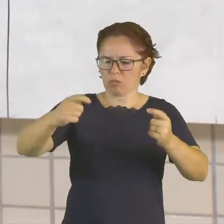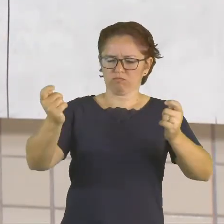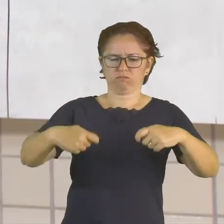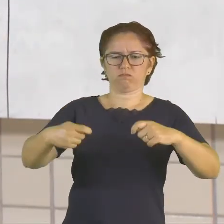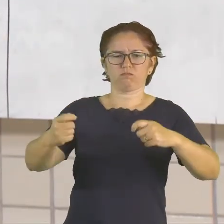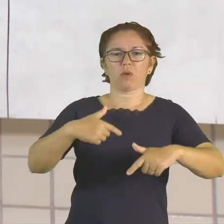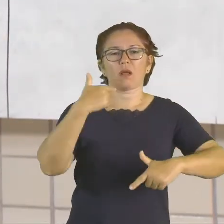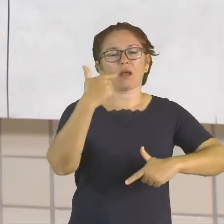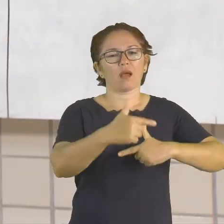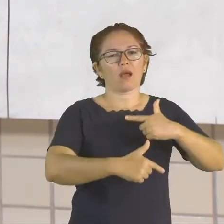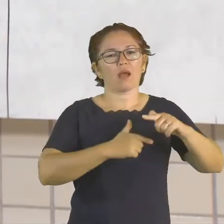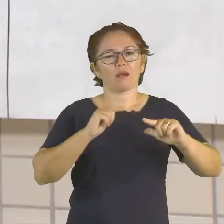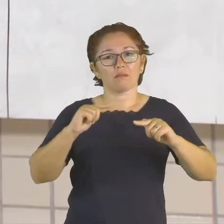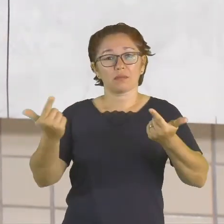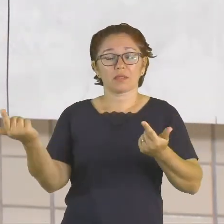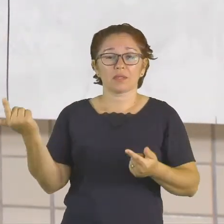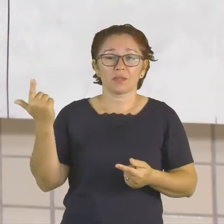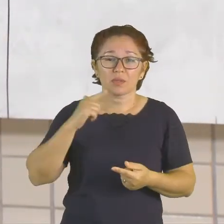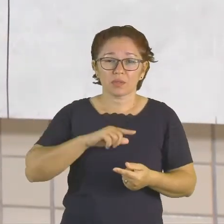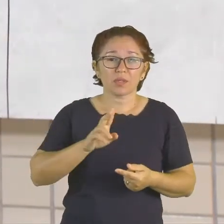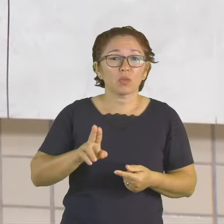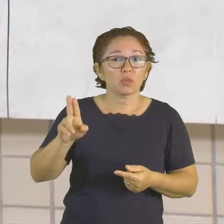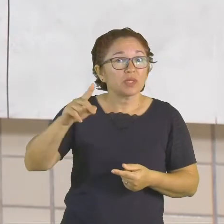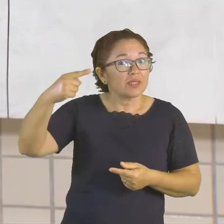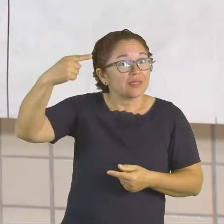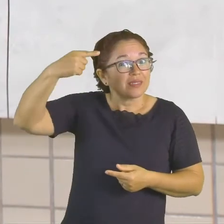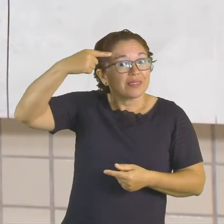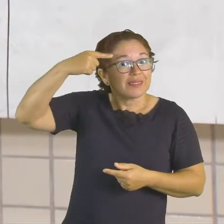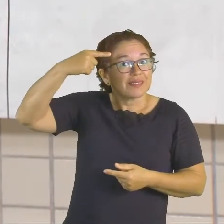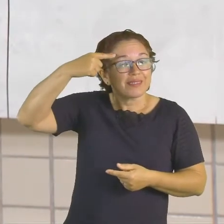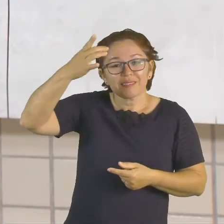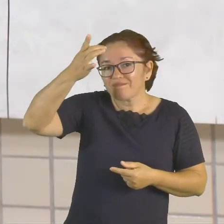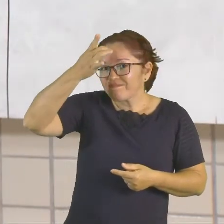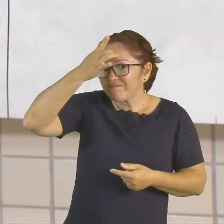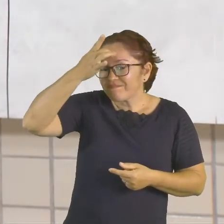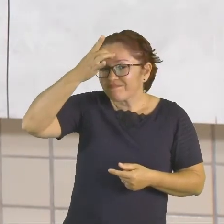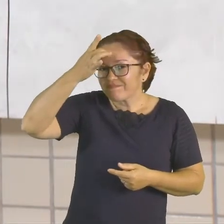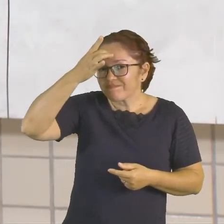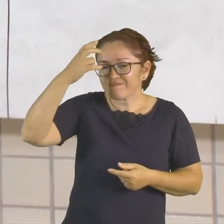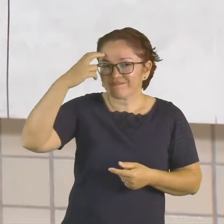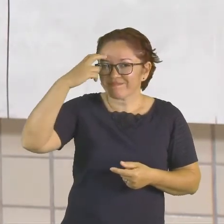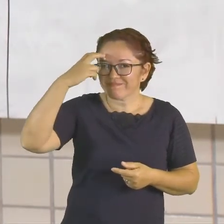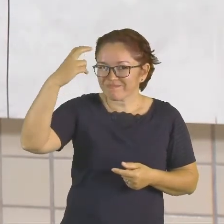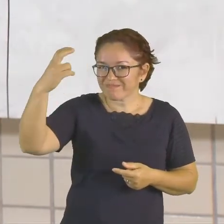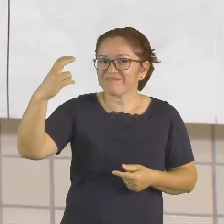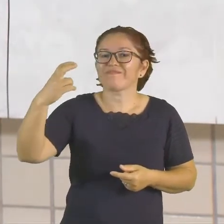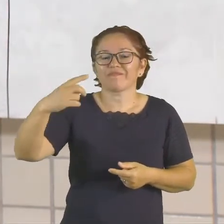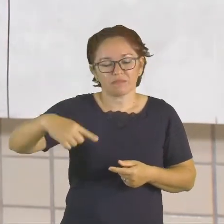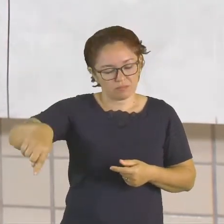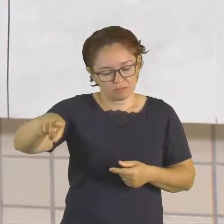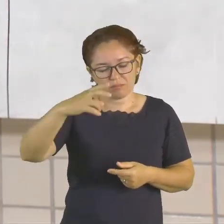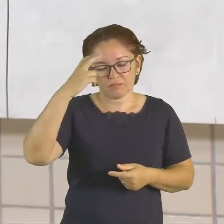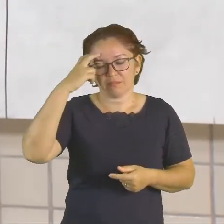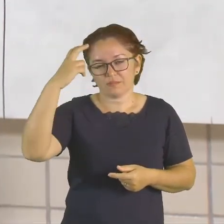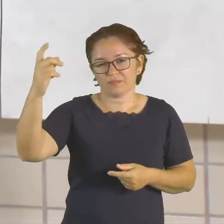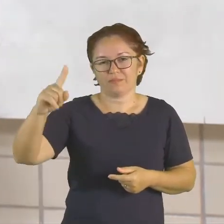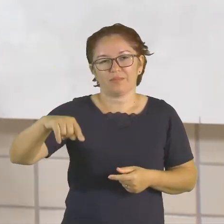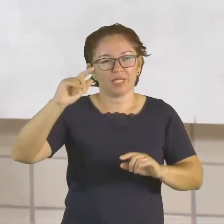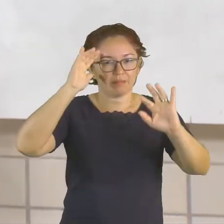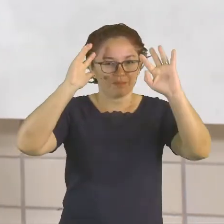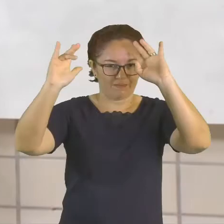grandes realizações usando a nossa mente, usando a nossa inteligência. Somos seres racionais. Ele leva para essa